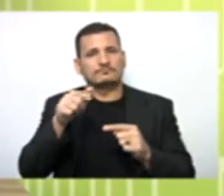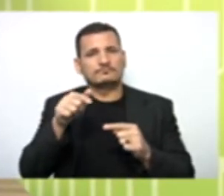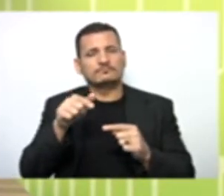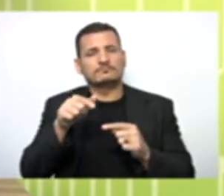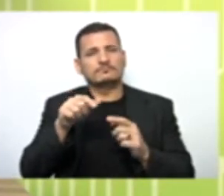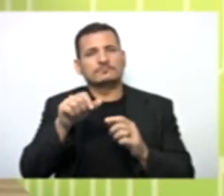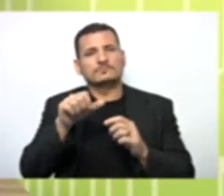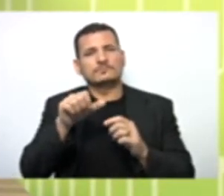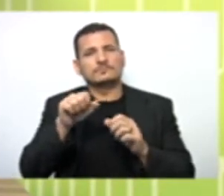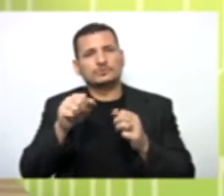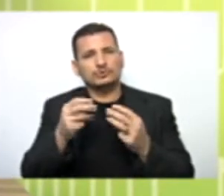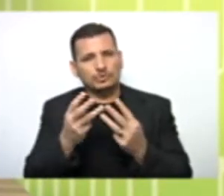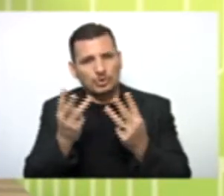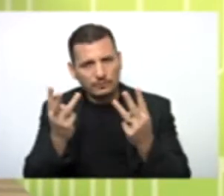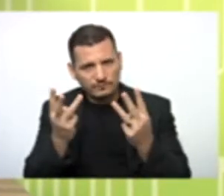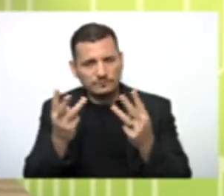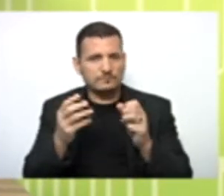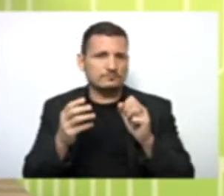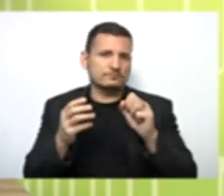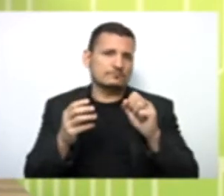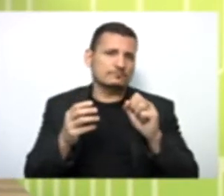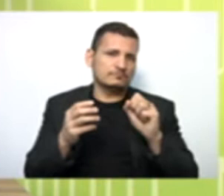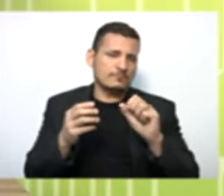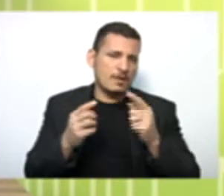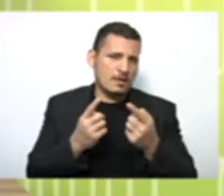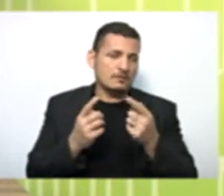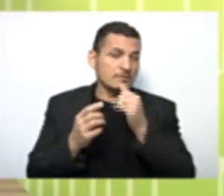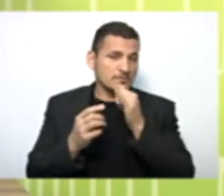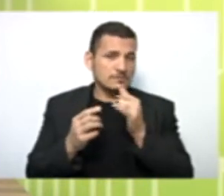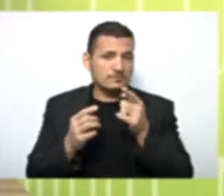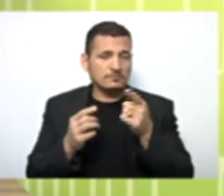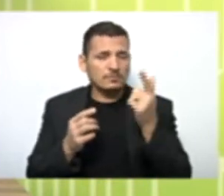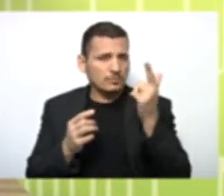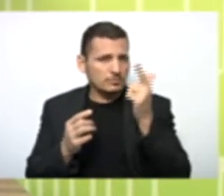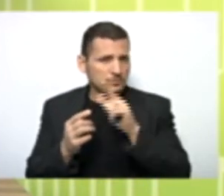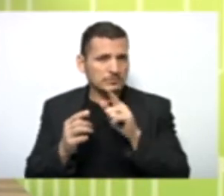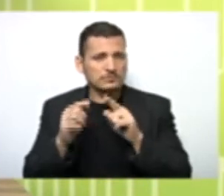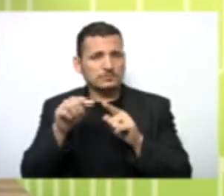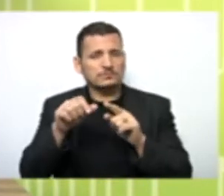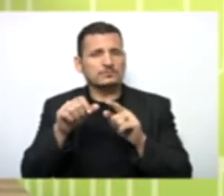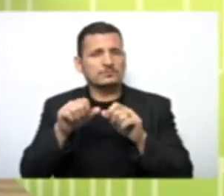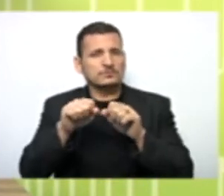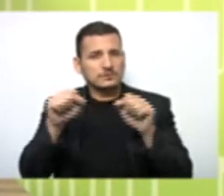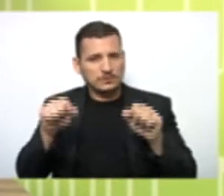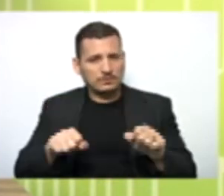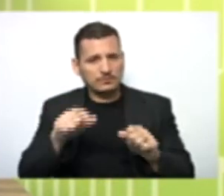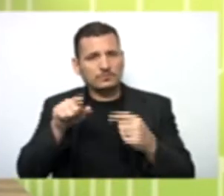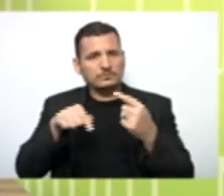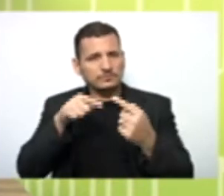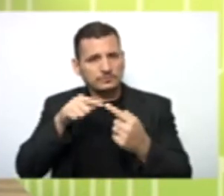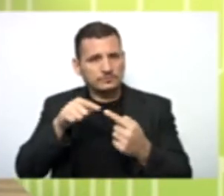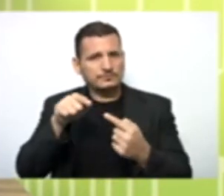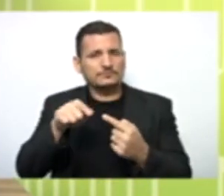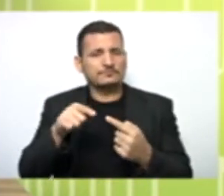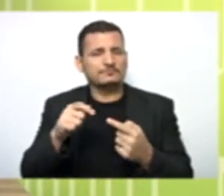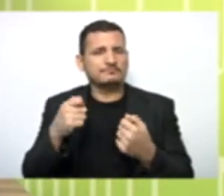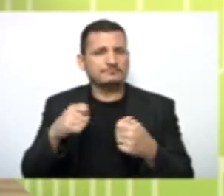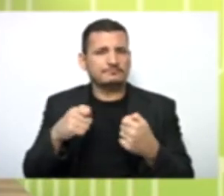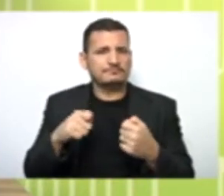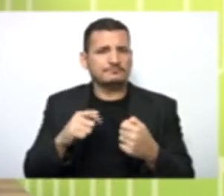à frente, e só que para ter alcançado esse objetivo desse programa, a gente tem que